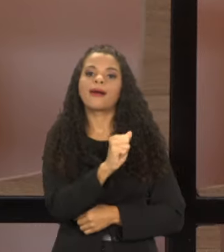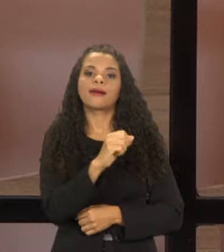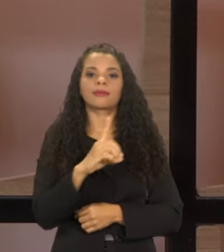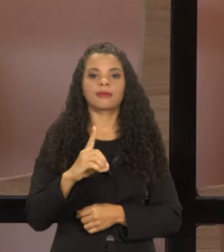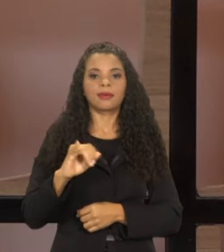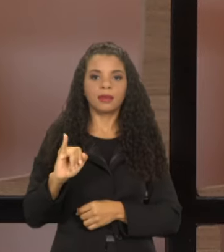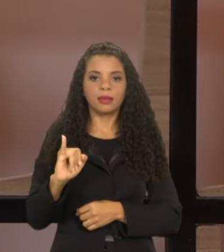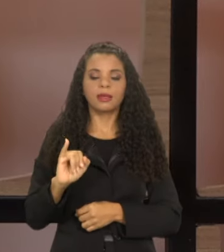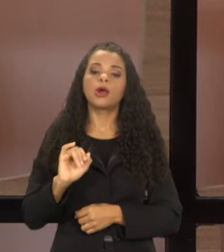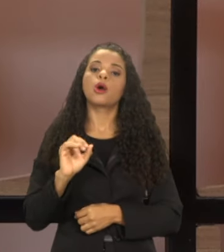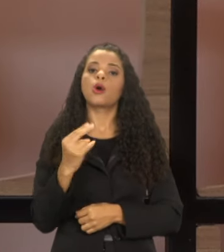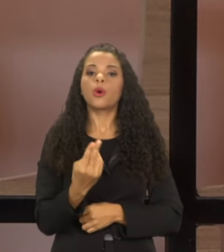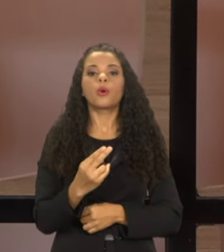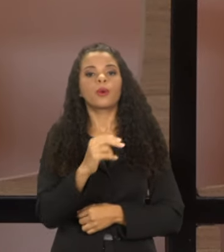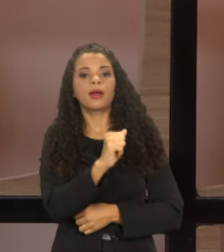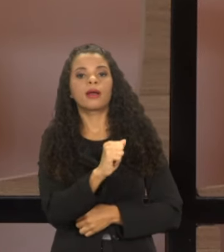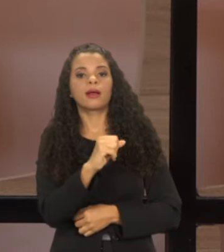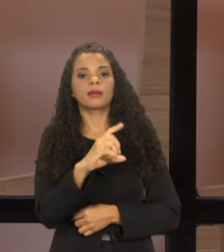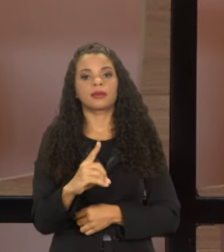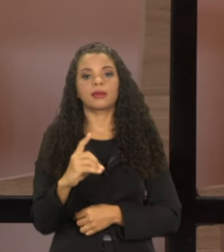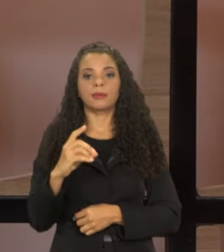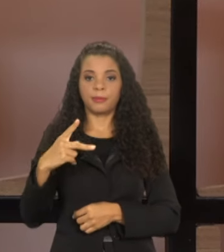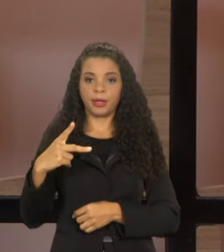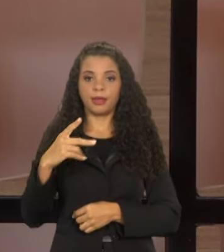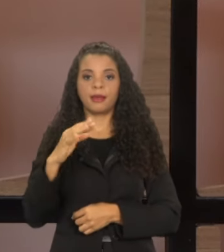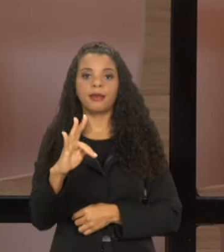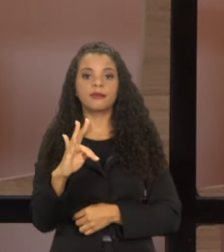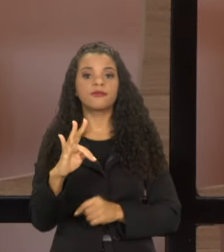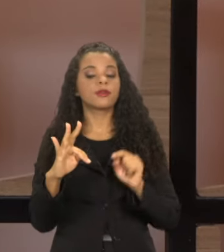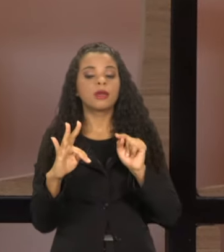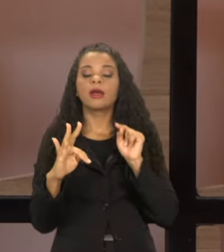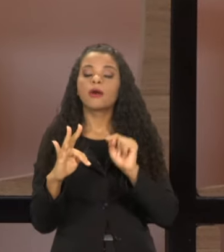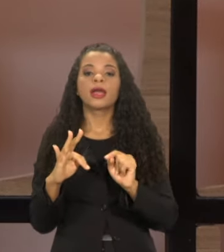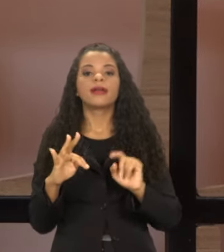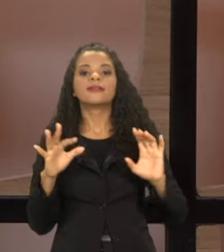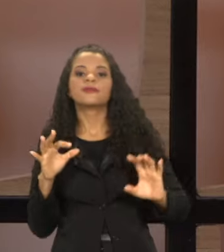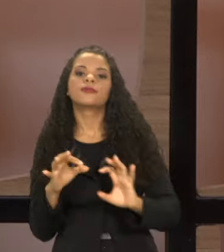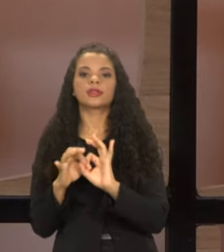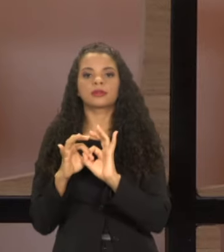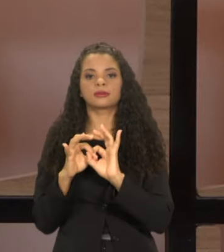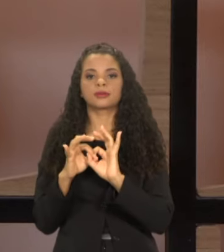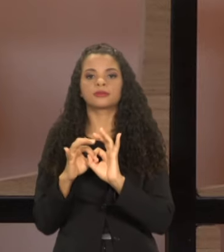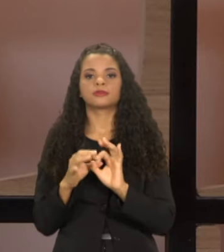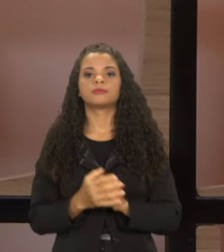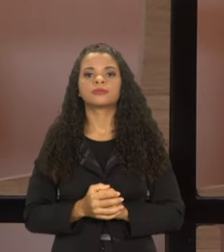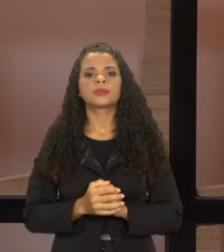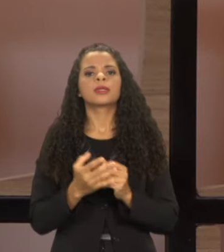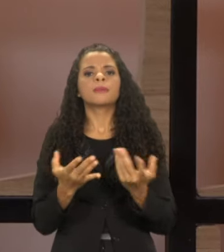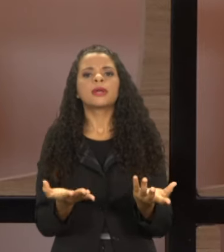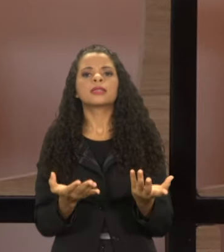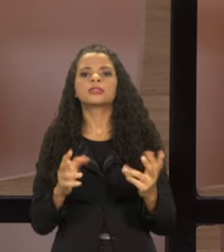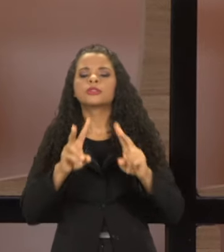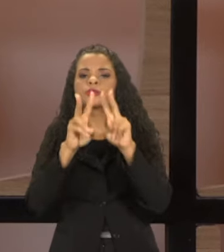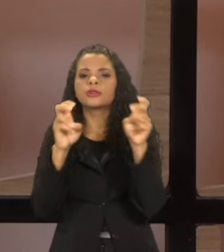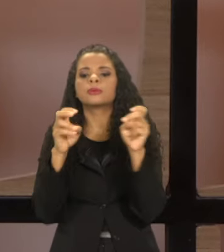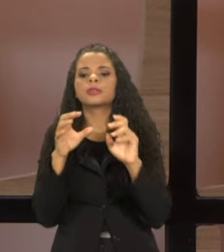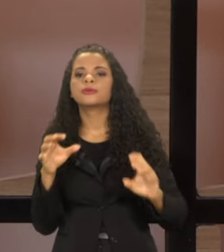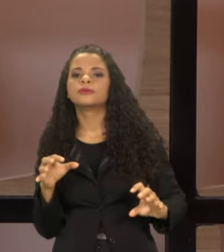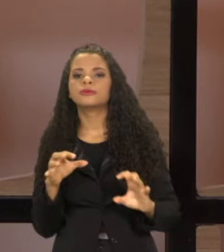ou mesmo a DPF, em que essas decisões elas possuem um caráter vinculante. E quando se fala num caráter vinculante dessas